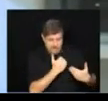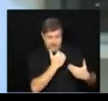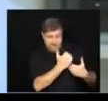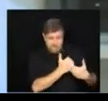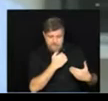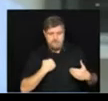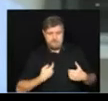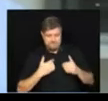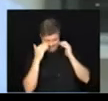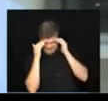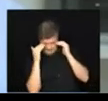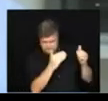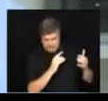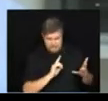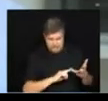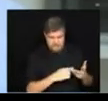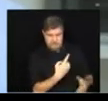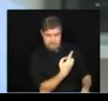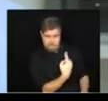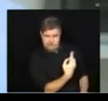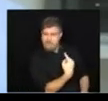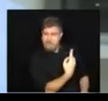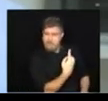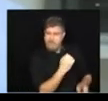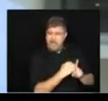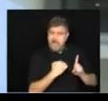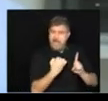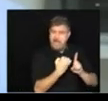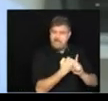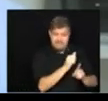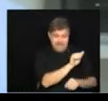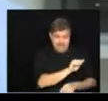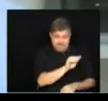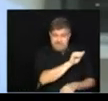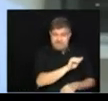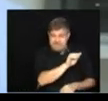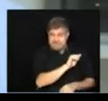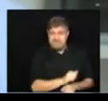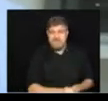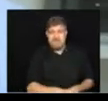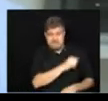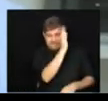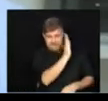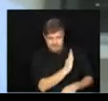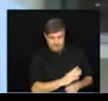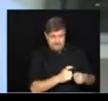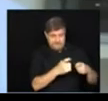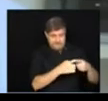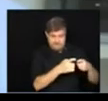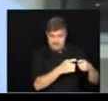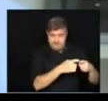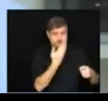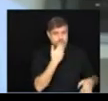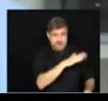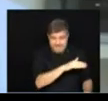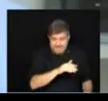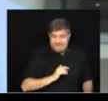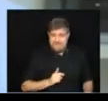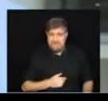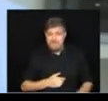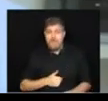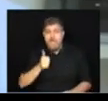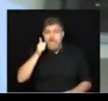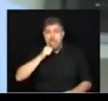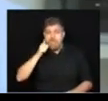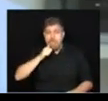as recomendações das sociedades de especialidades, como a Sociedade Brasileira de Pediatria. O aleitamento